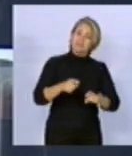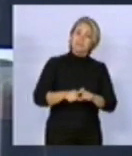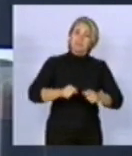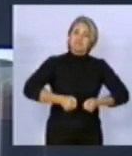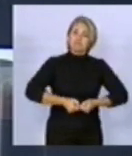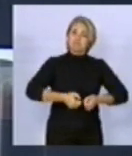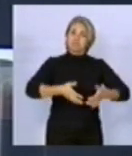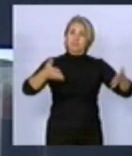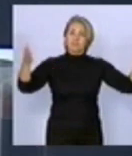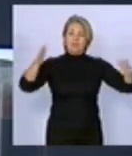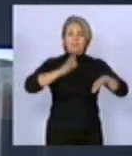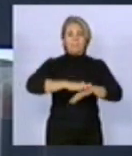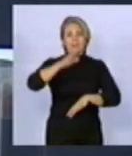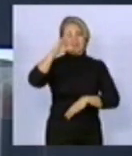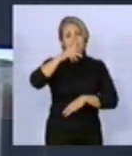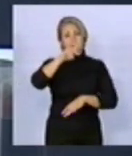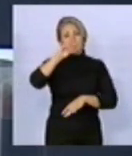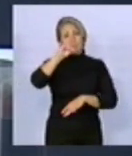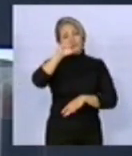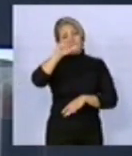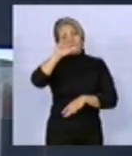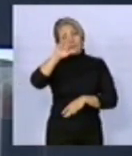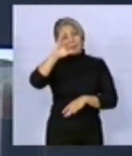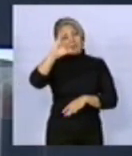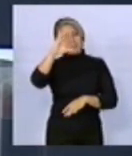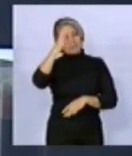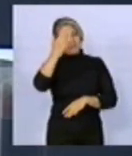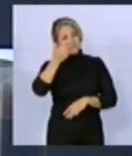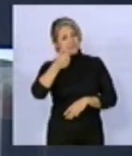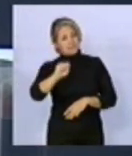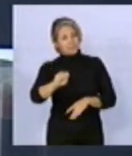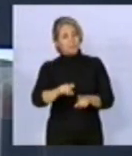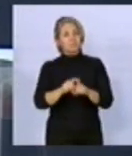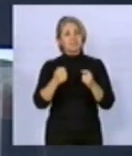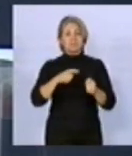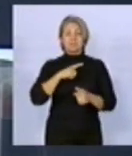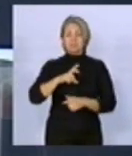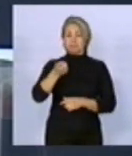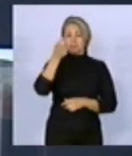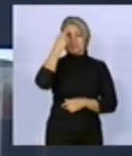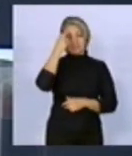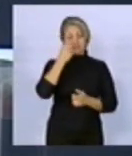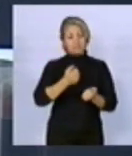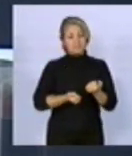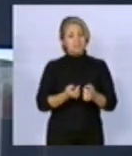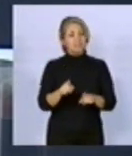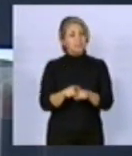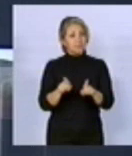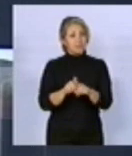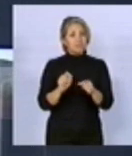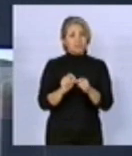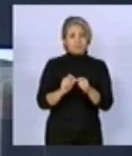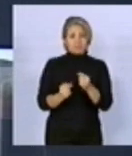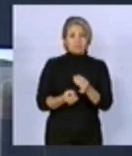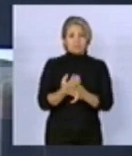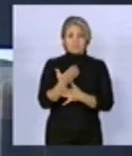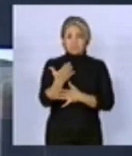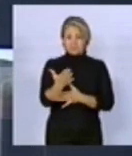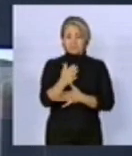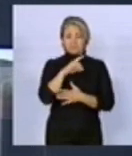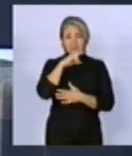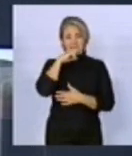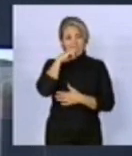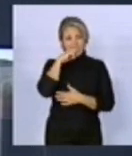temos que obter uma redução inteligente na poluição causada pela queima da palha da cana já